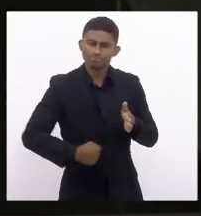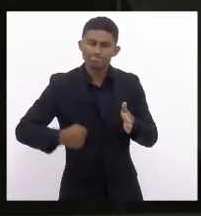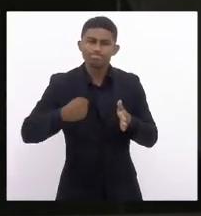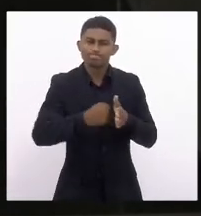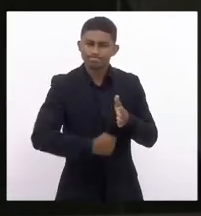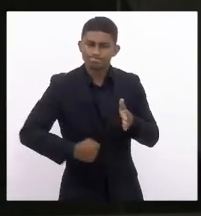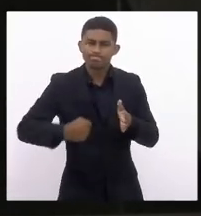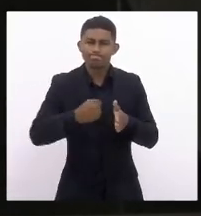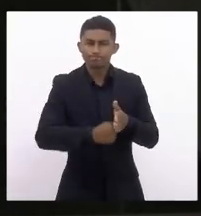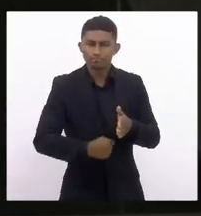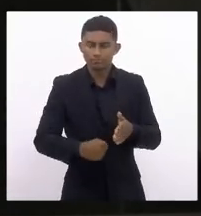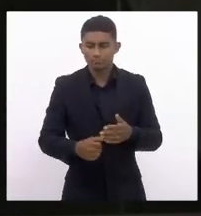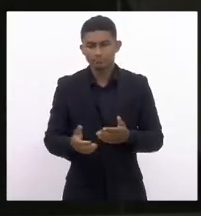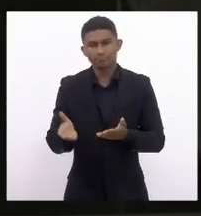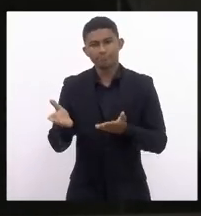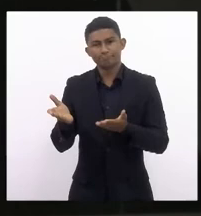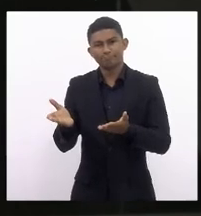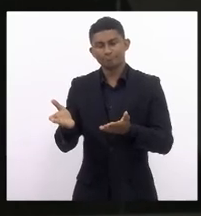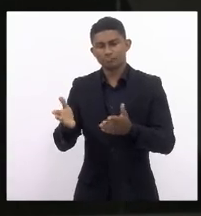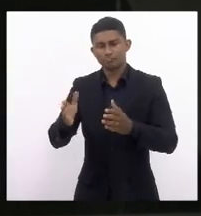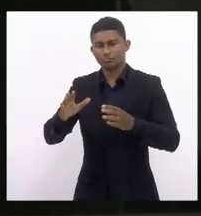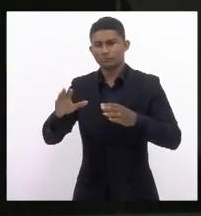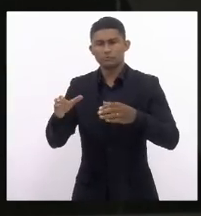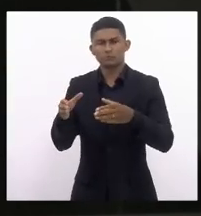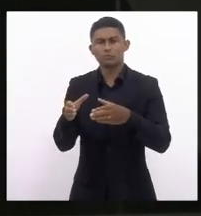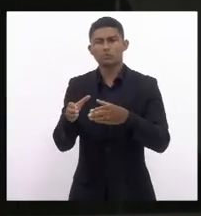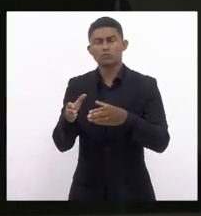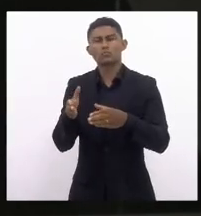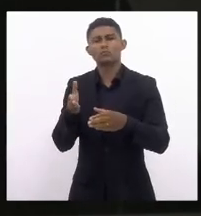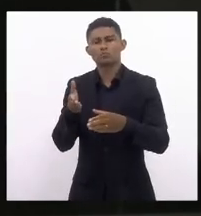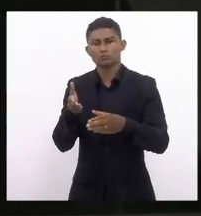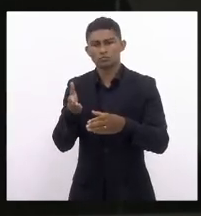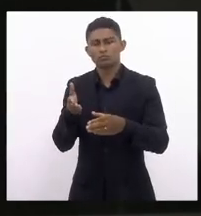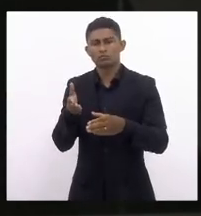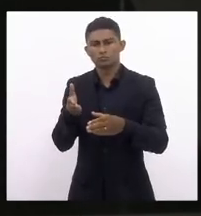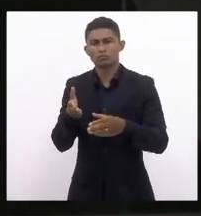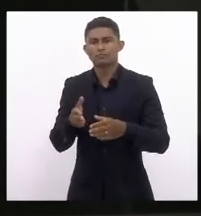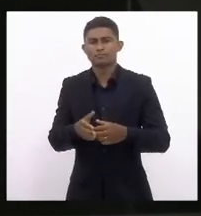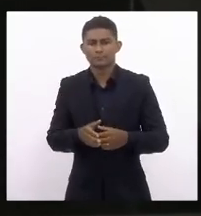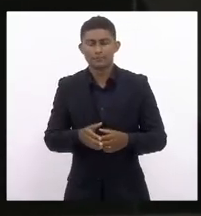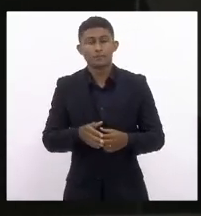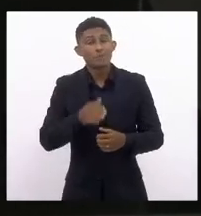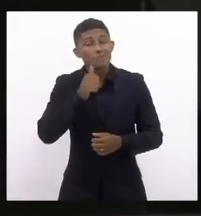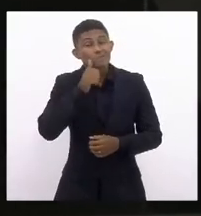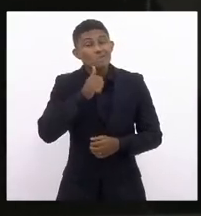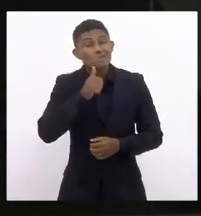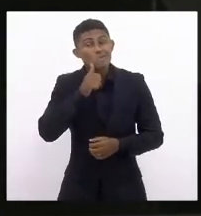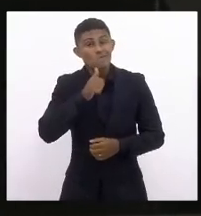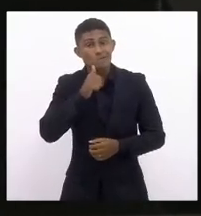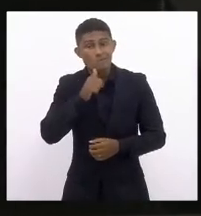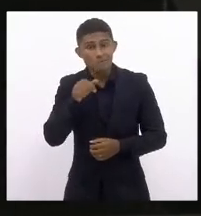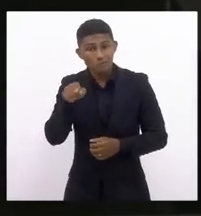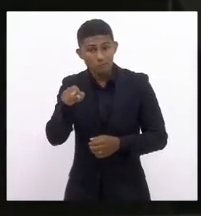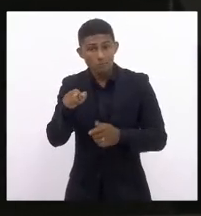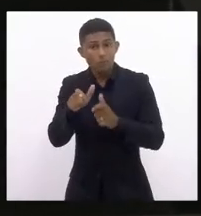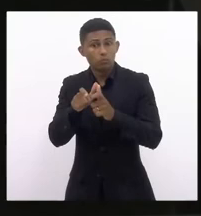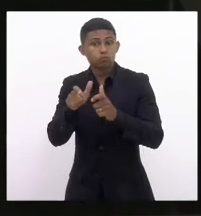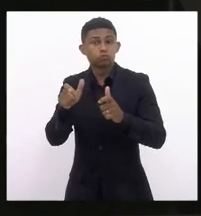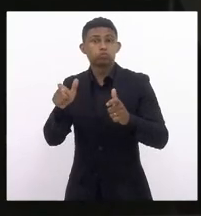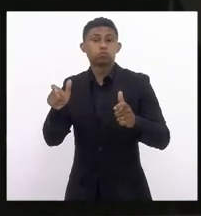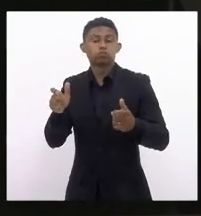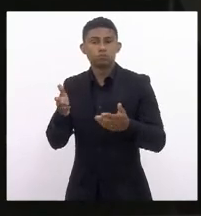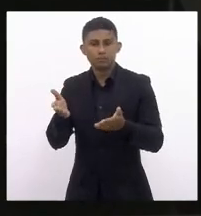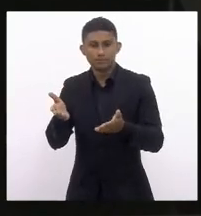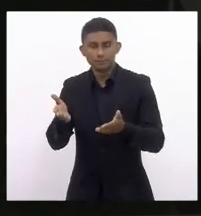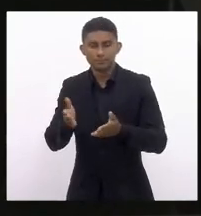uma categoria que é uma categoria eminentemente feminina, que é uma categoria